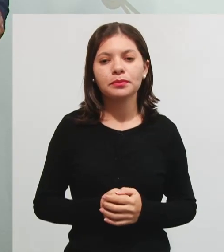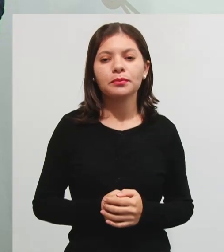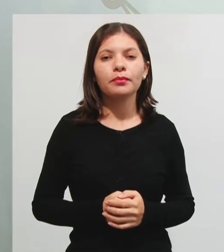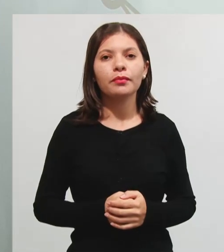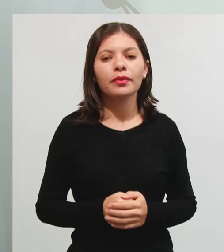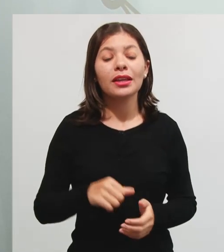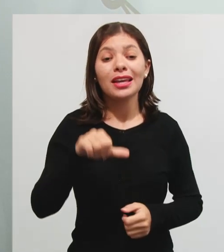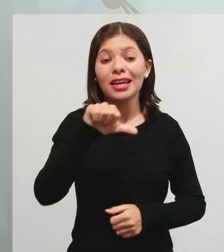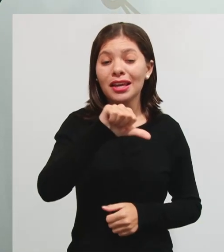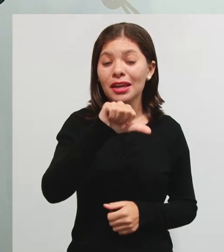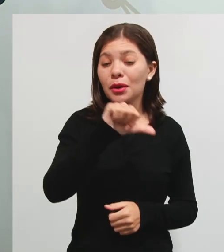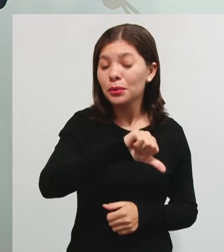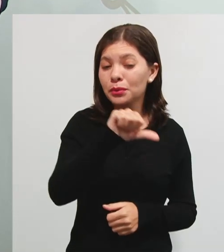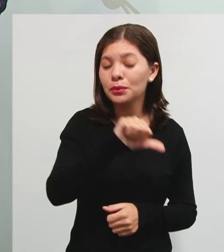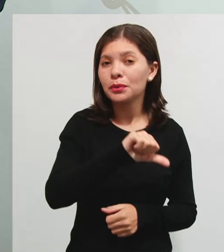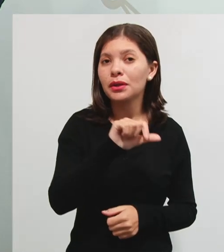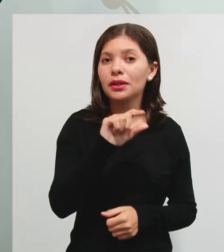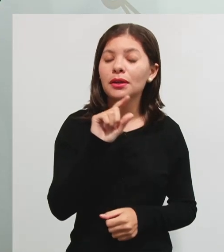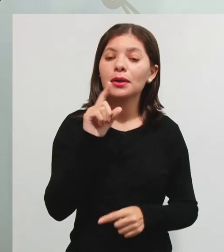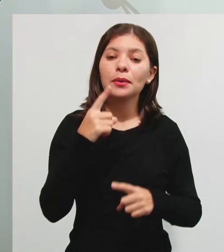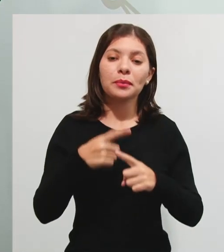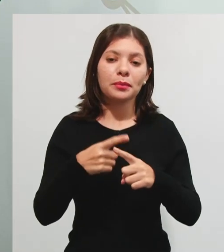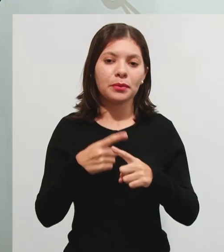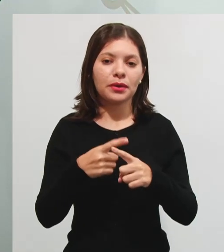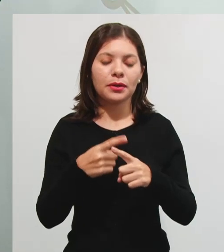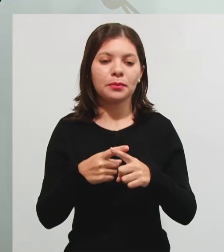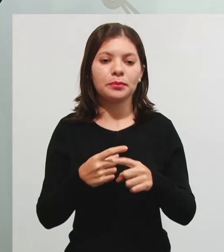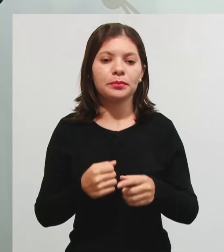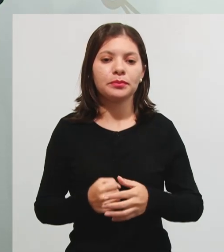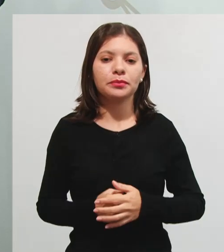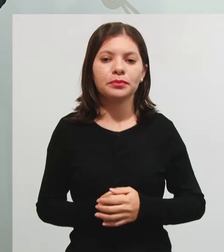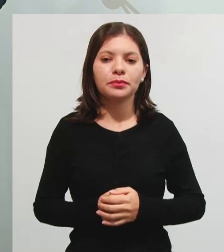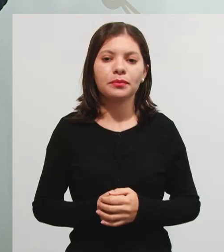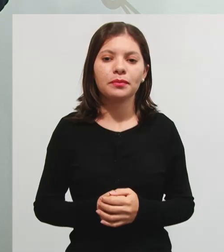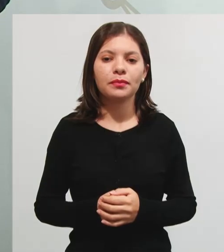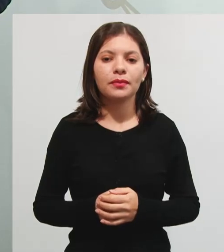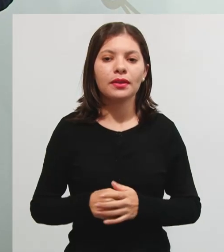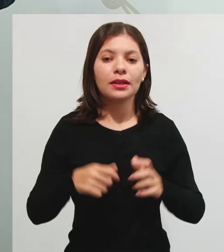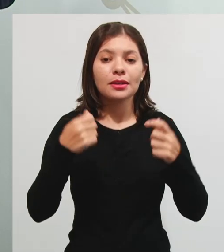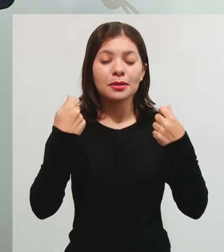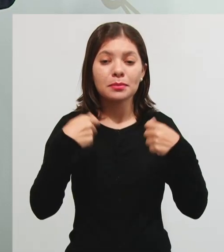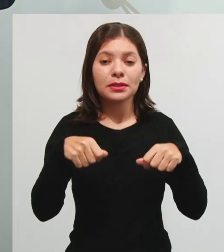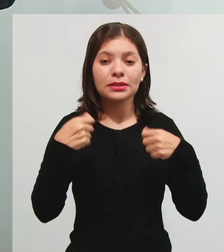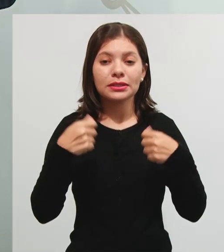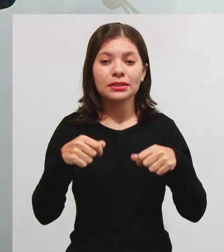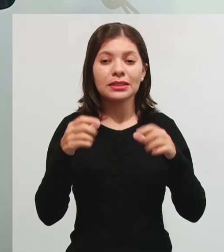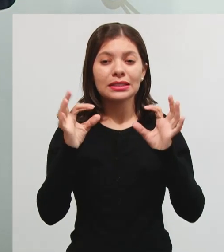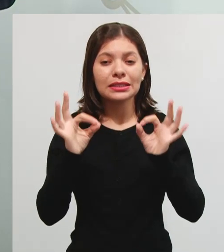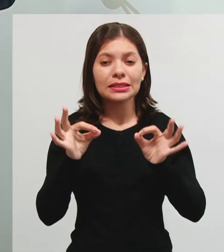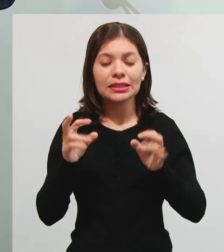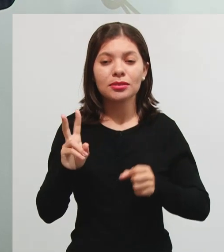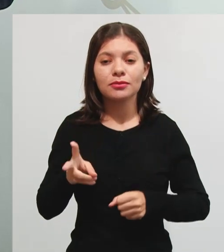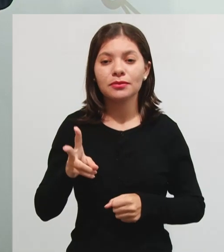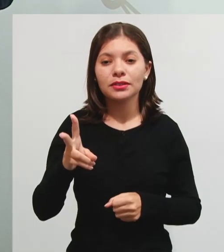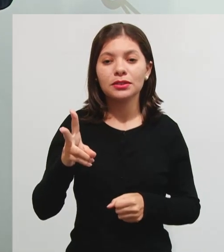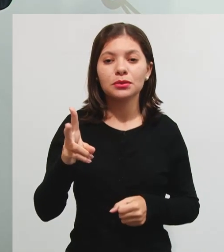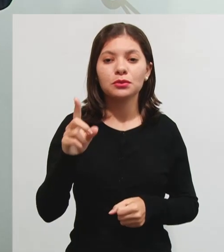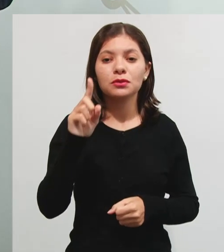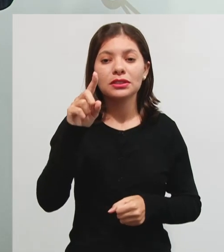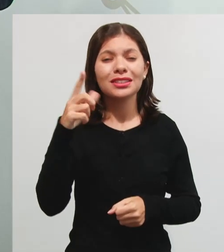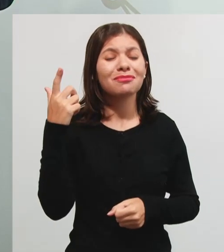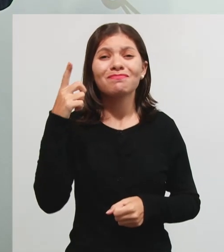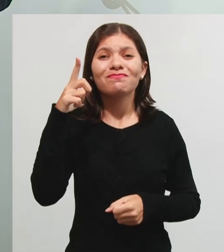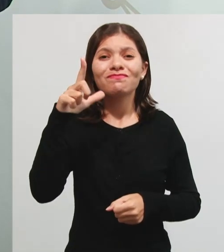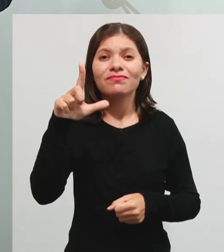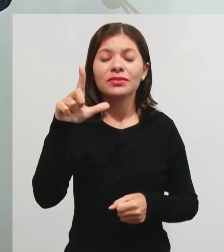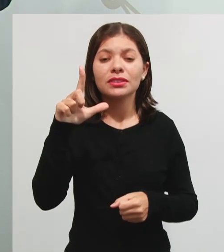única desvantagem dele, assim, essencialmente dita, seria que ele tem que ter um desenho fixo, né? Então você não consegue fazer